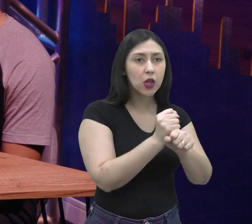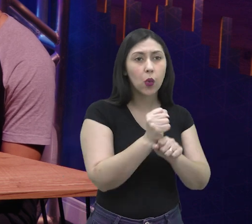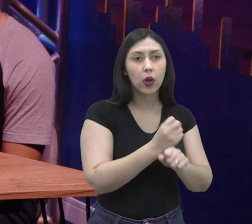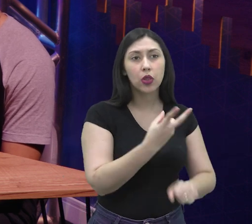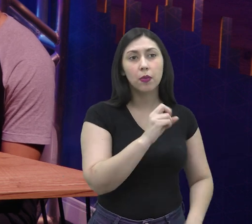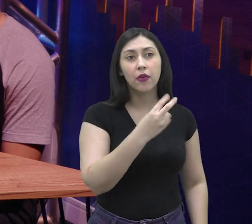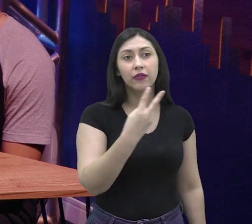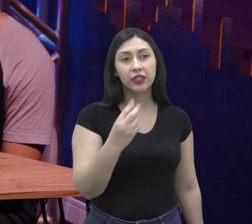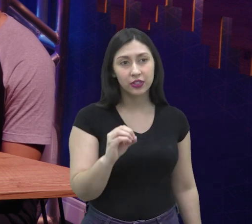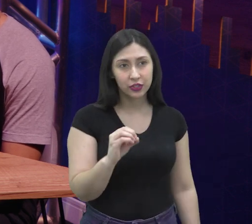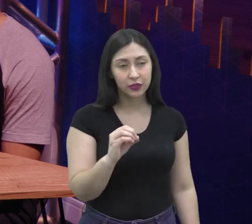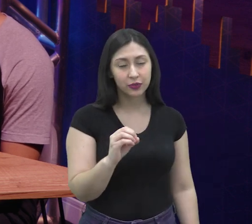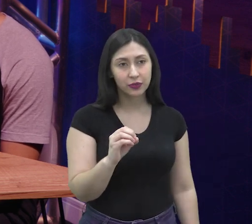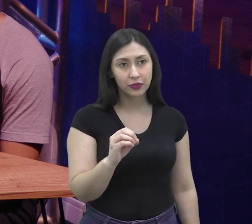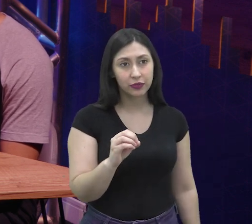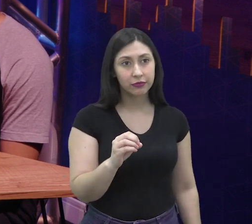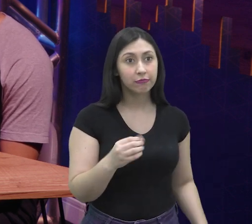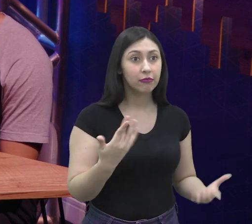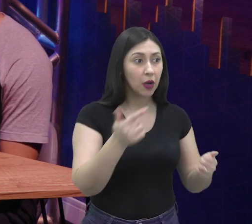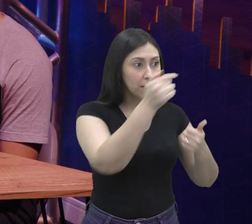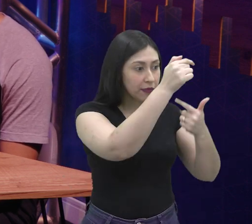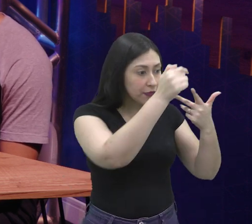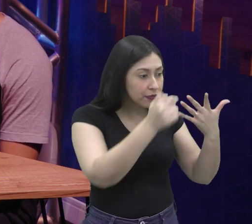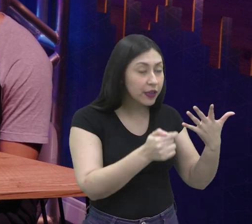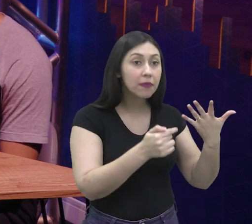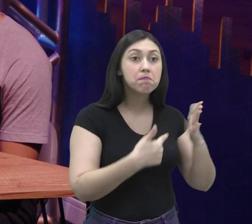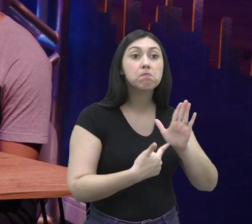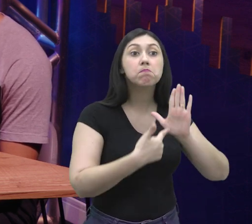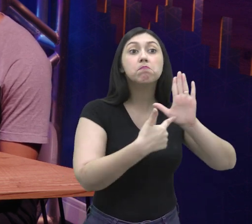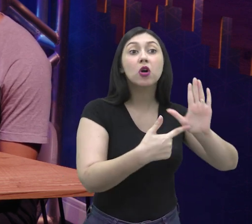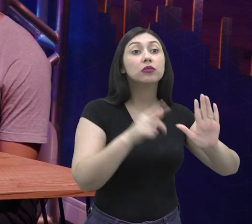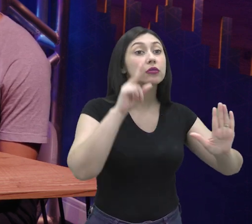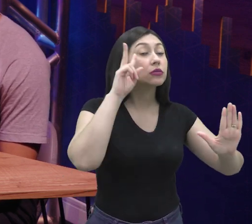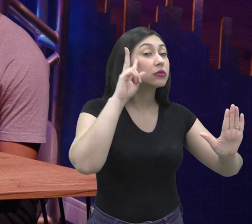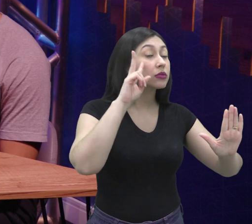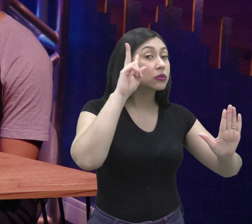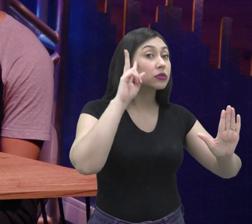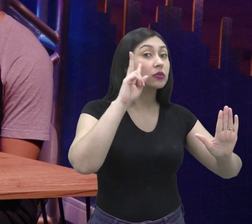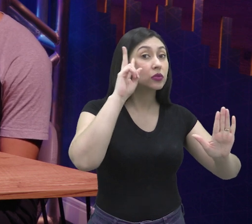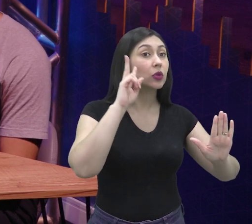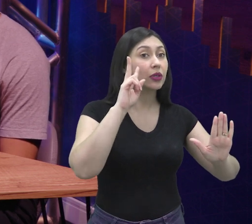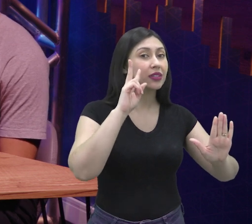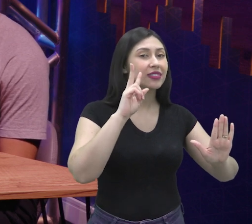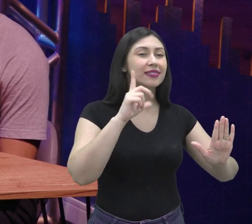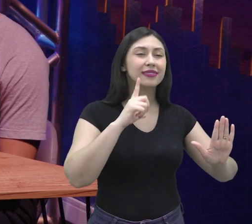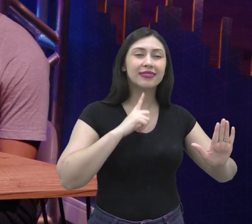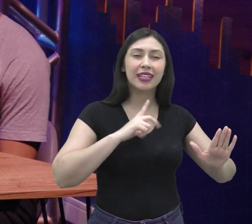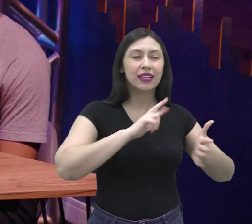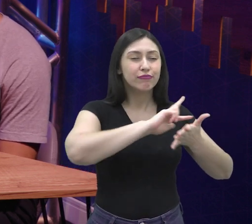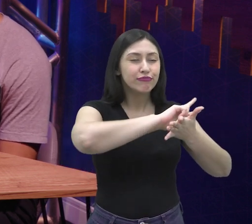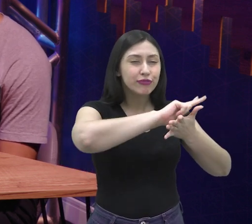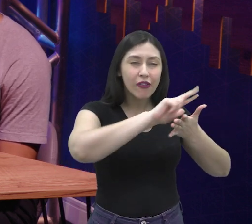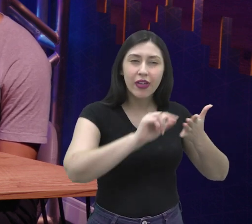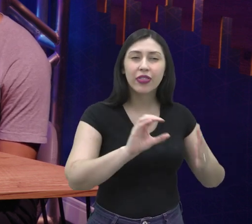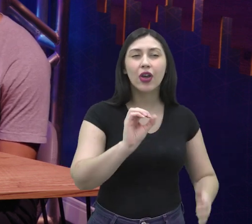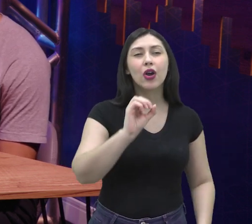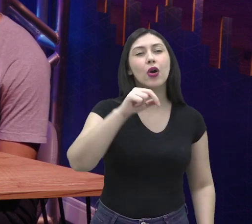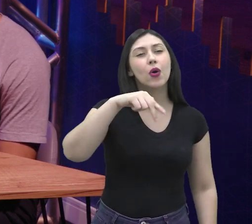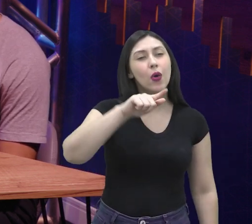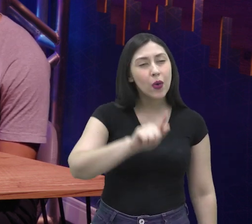de 2020. Então, todas essas obras vão contando um pouco da história e, assim, existem diversas ONGs